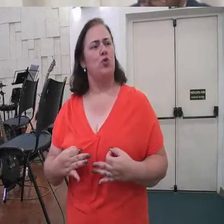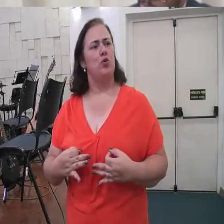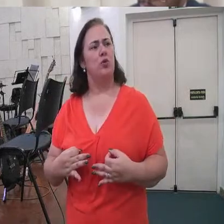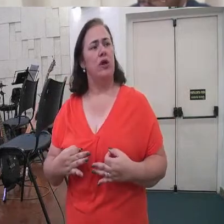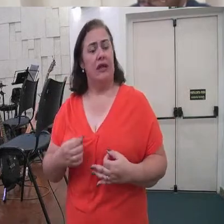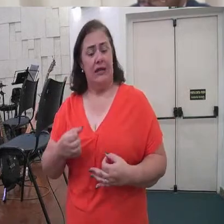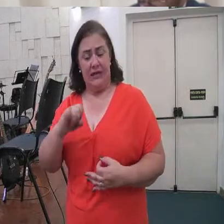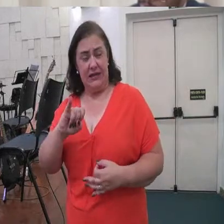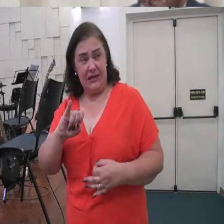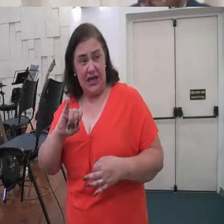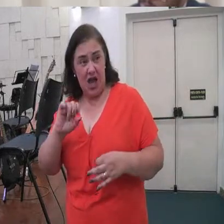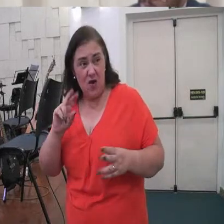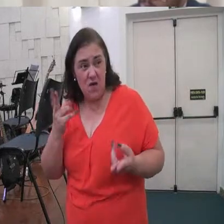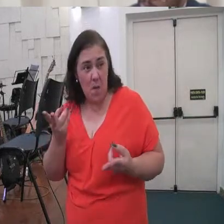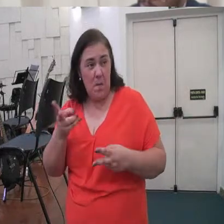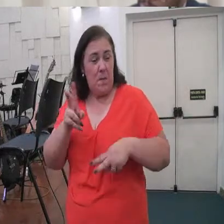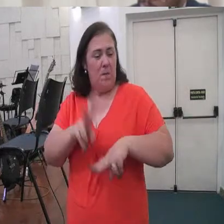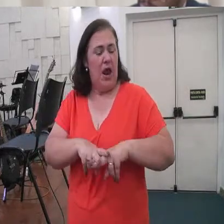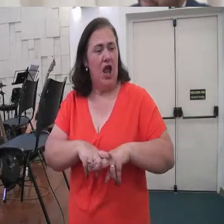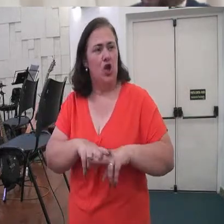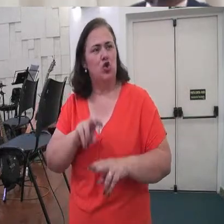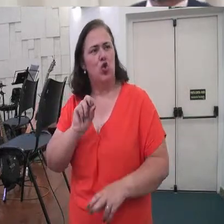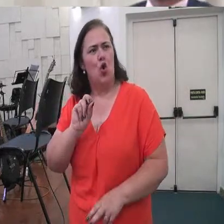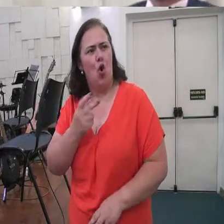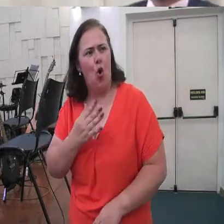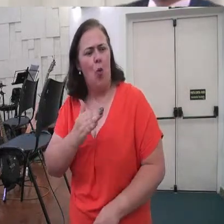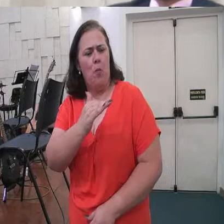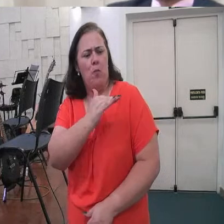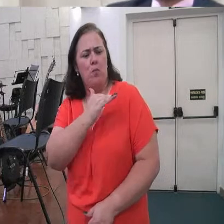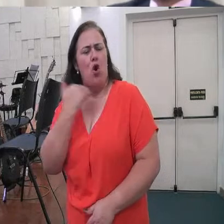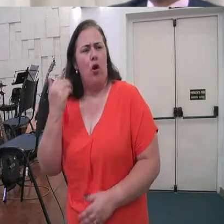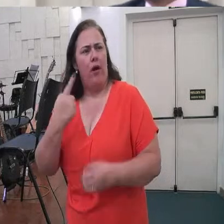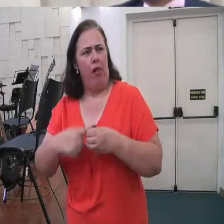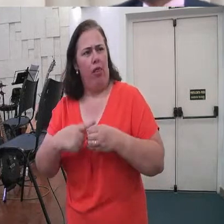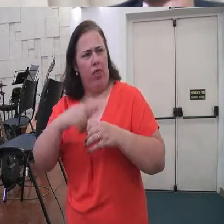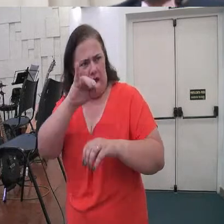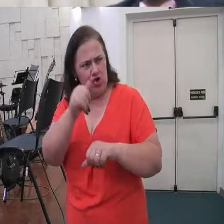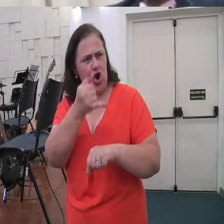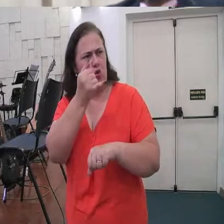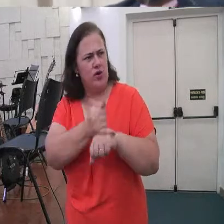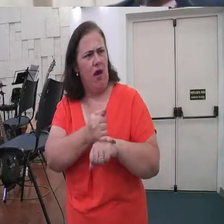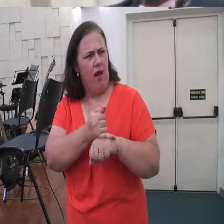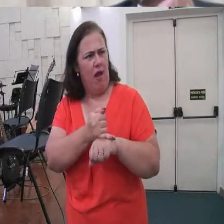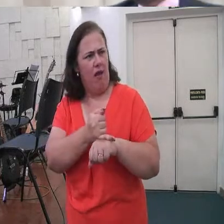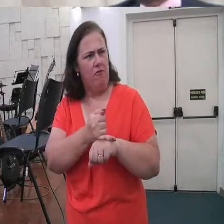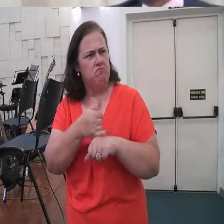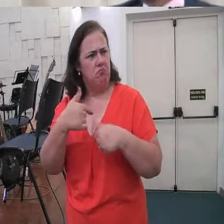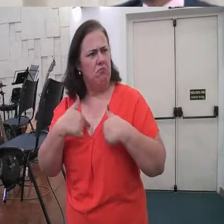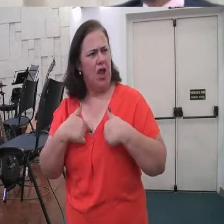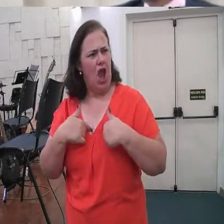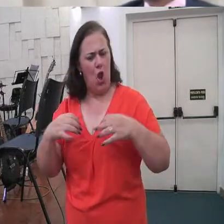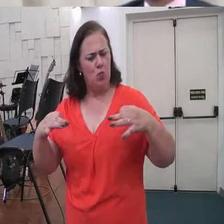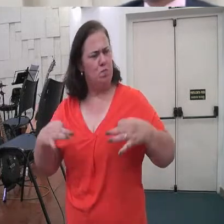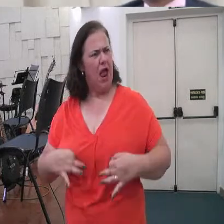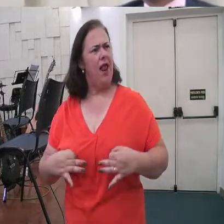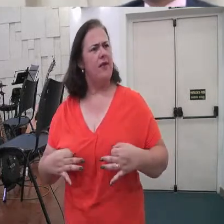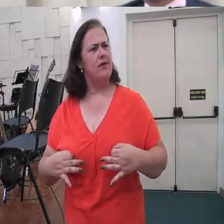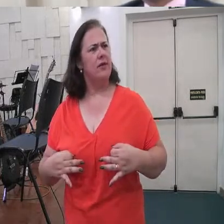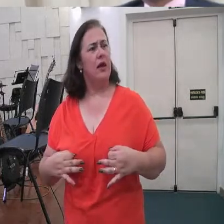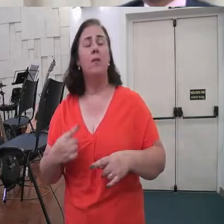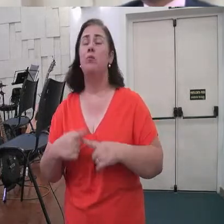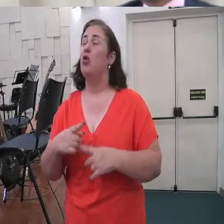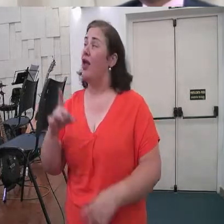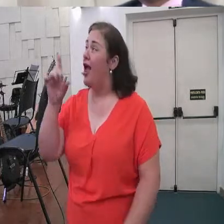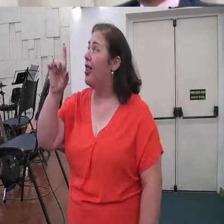para morrer em Jerusalém, pelo nome do Senhor Jesus. Fé resiliente é aquela fé